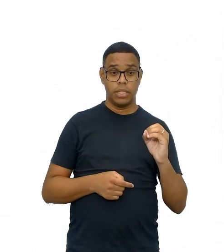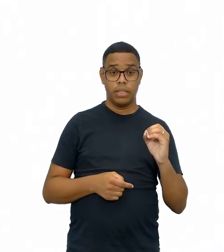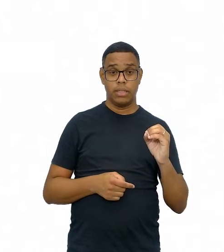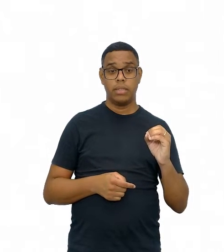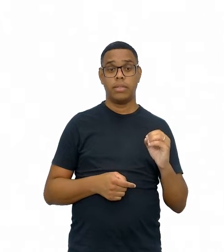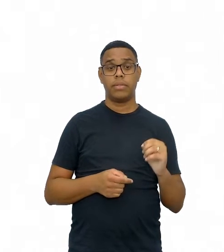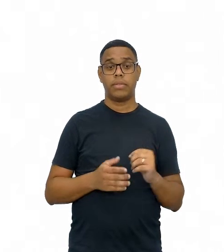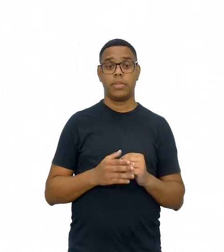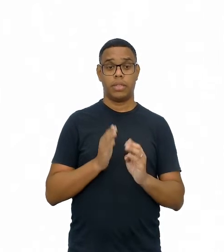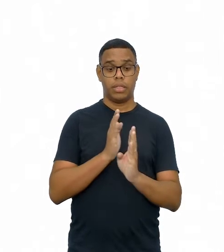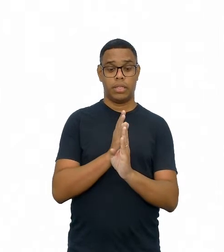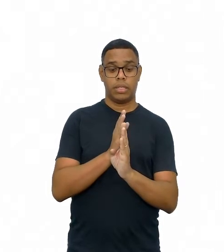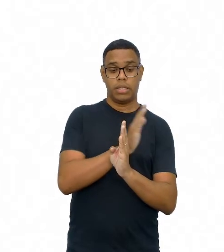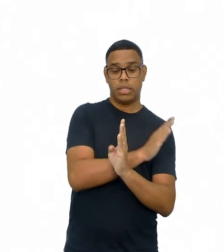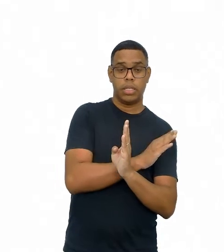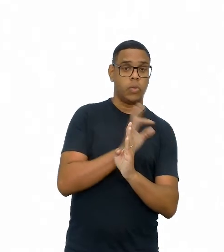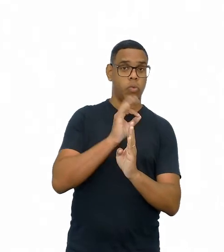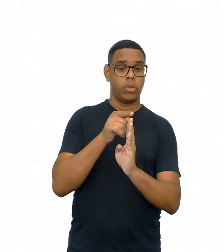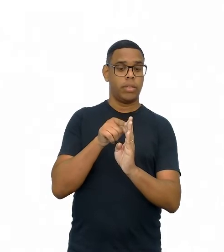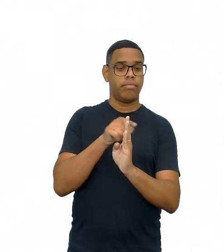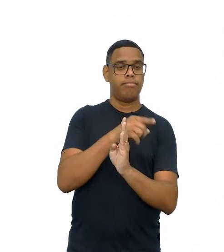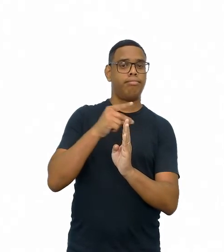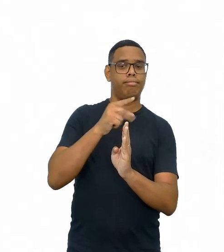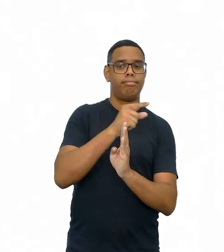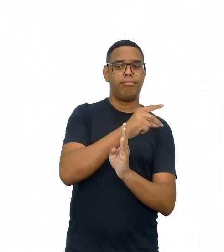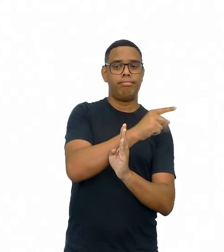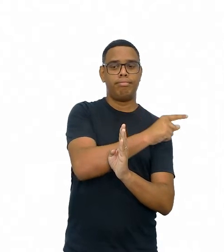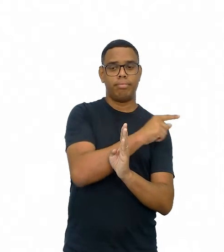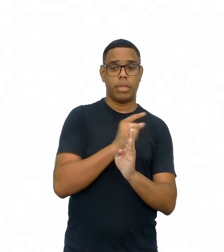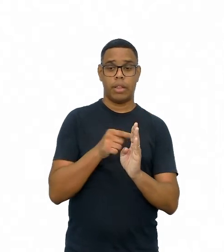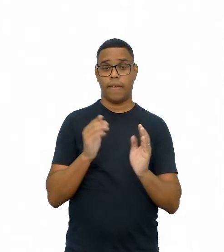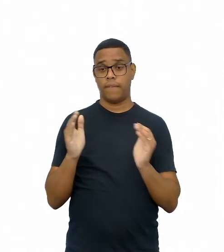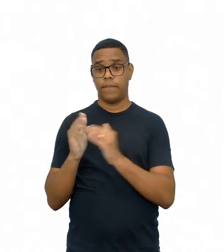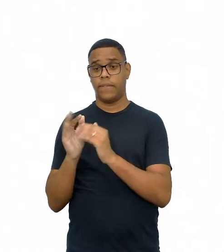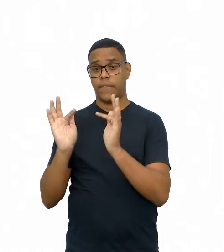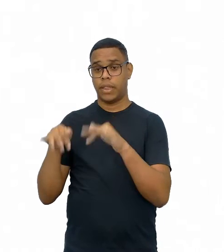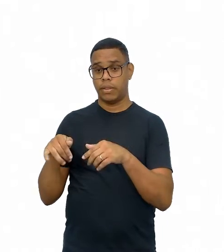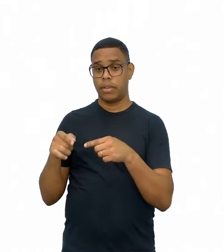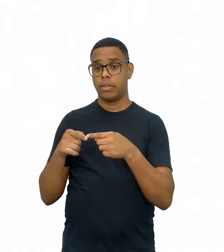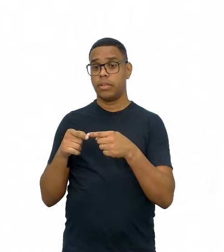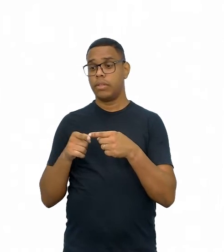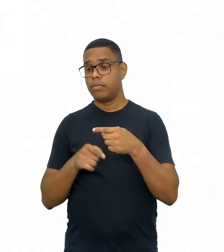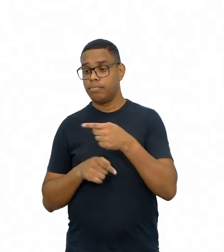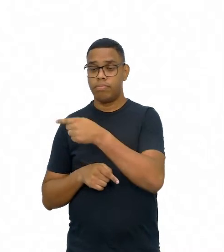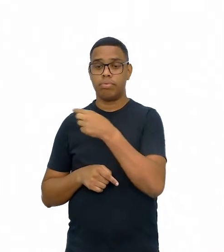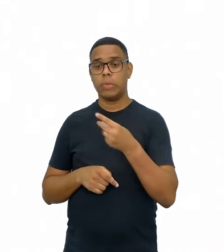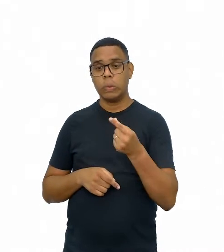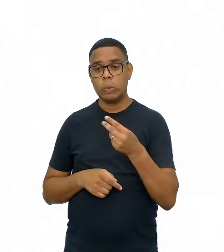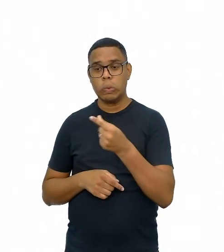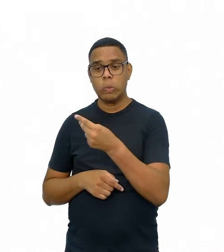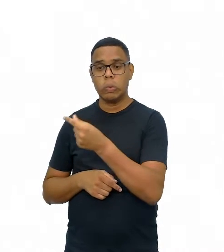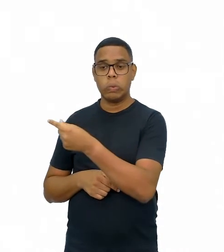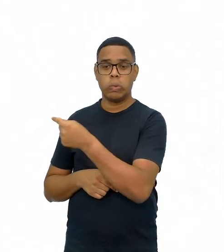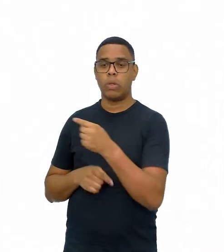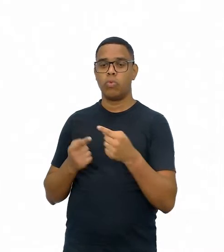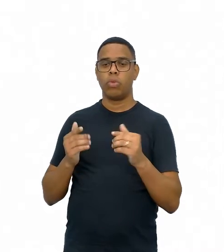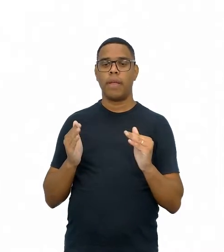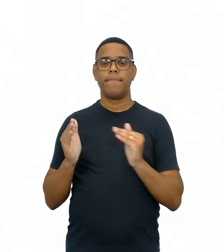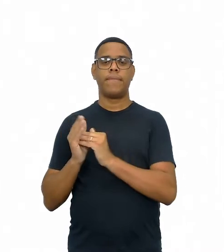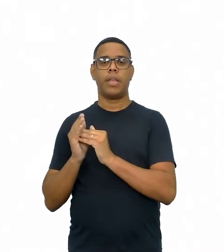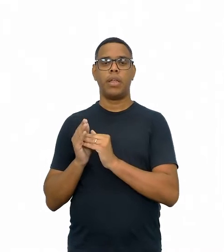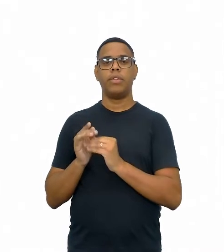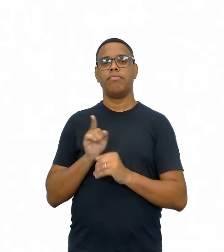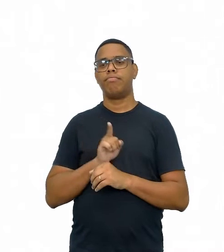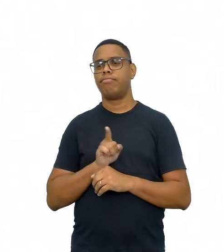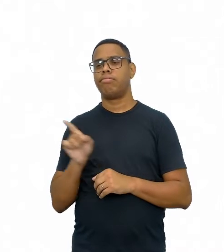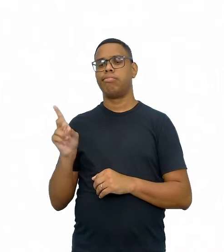reta não tem um início definido, e no final dela, ela apresenta uma seta que também indica que não tem